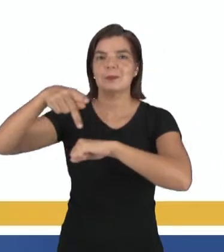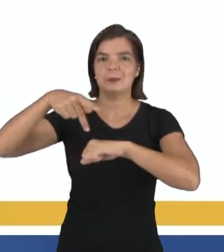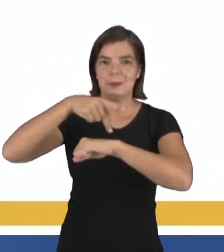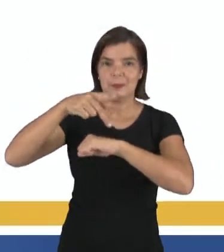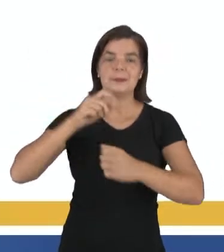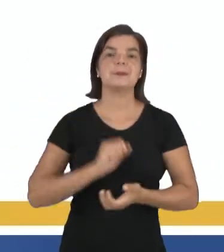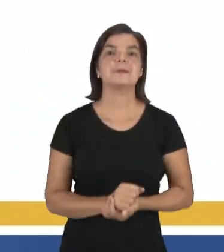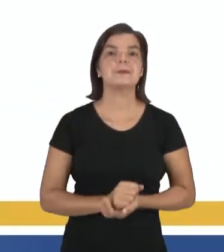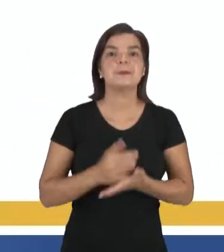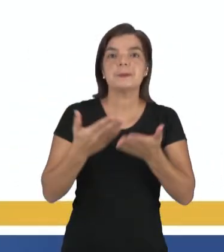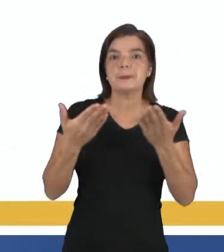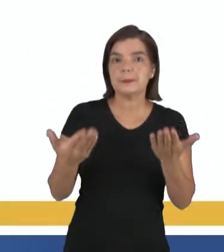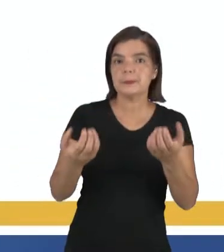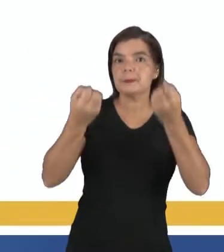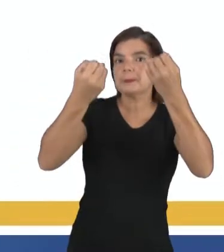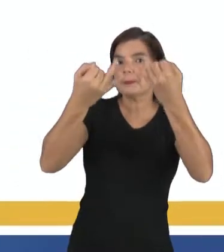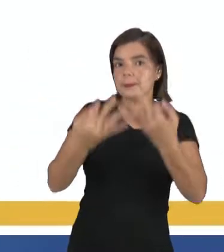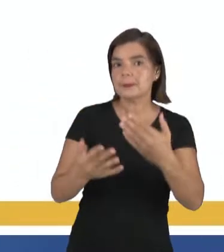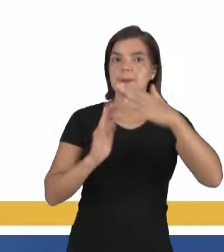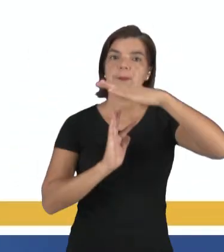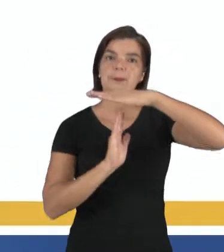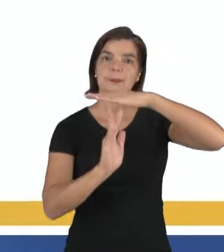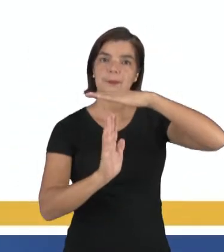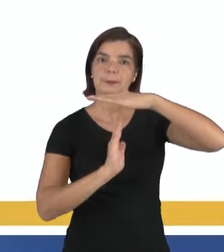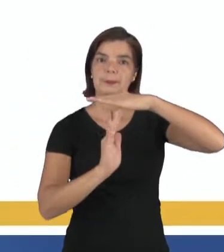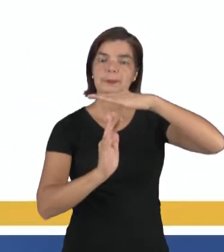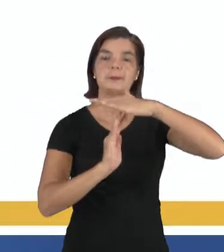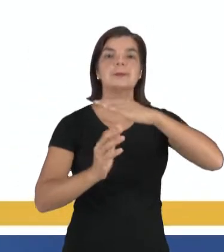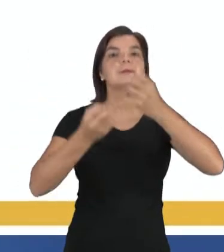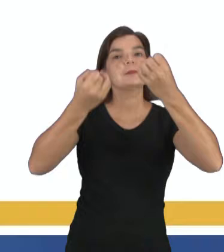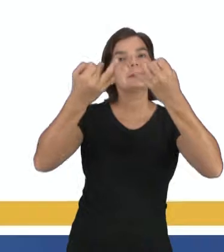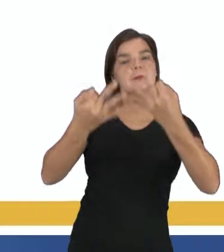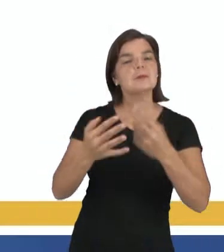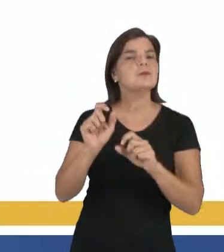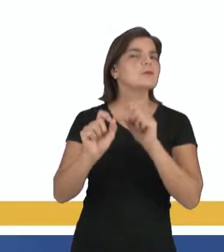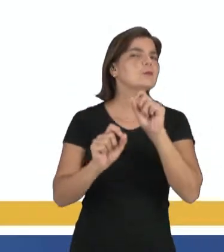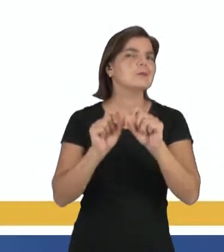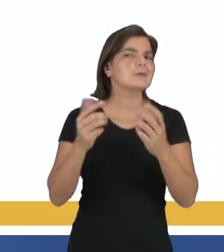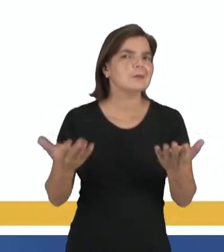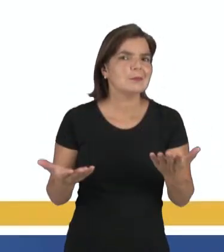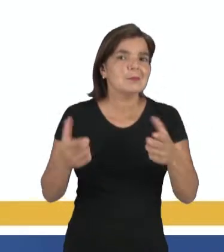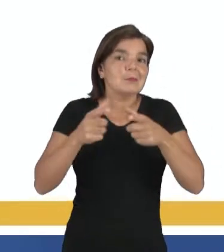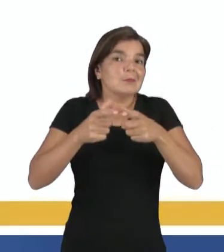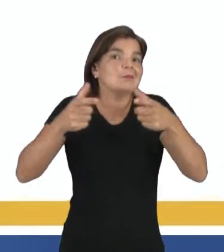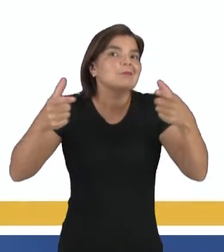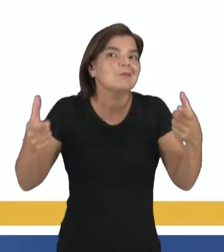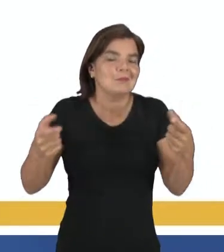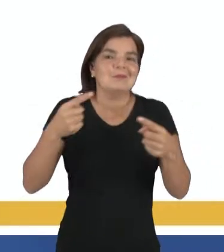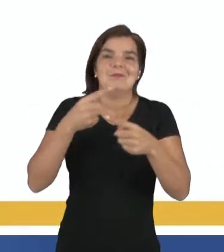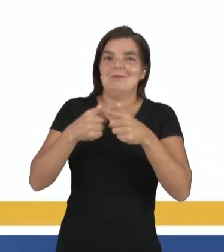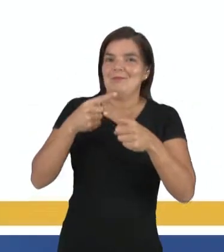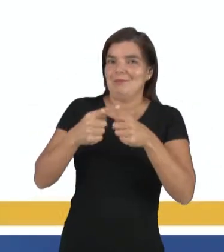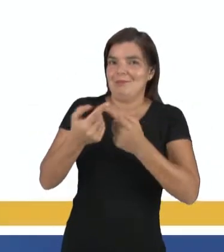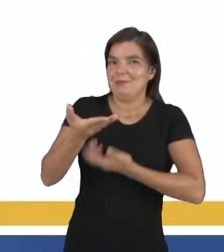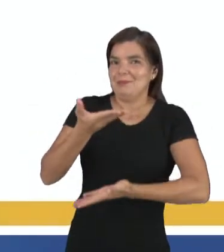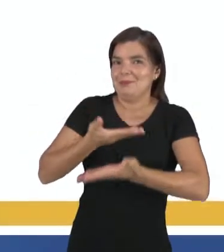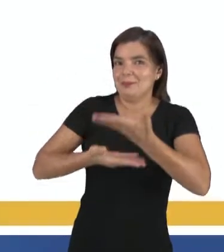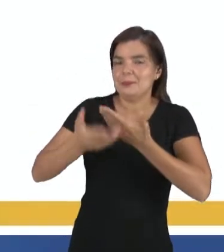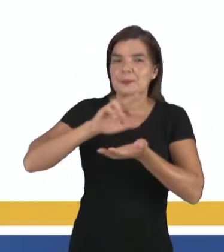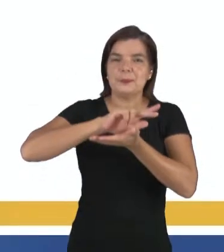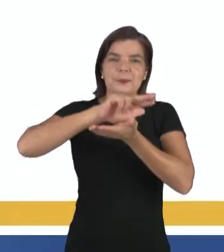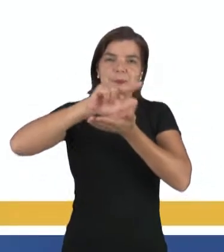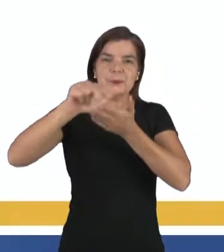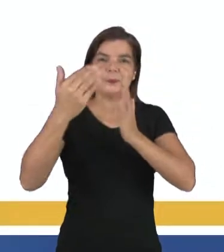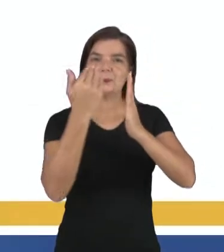país. Quando nós falamos de migração, nós estamos falando de um assunto bem amplo, porque ele envolve